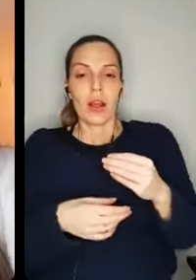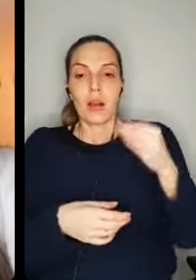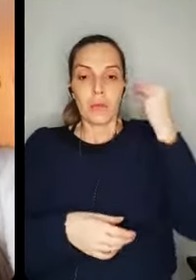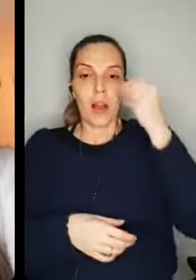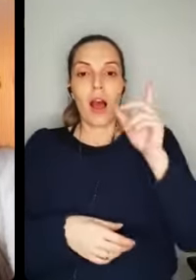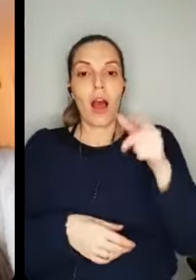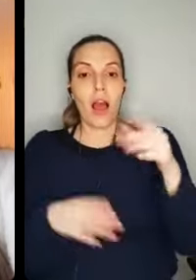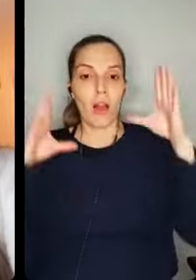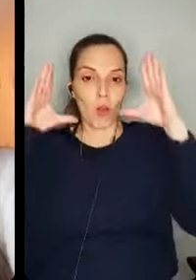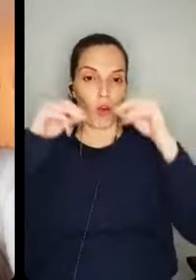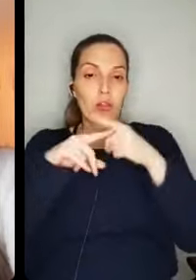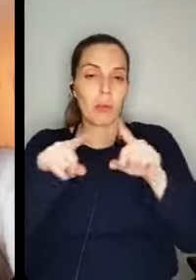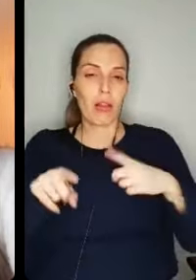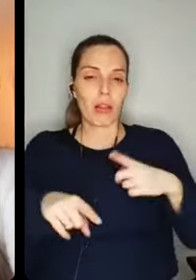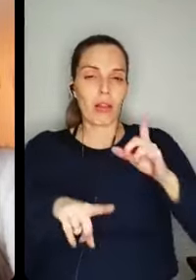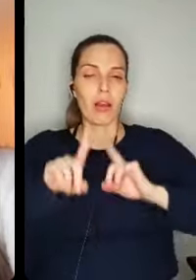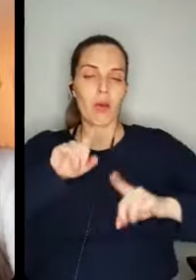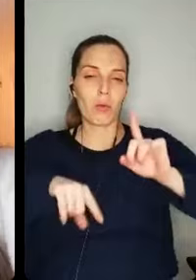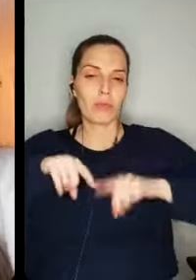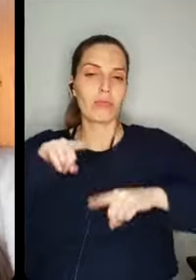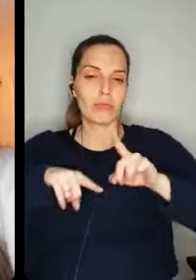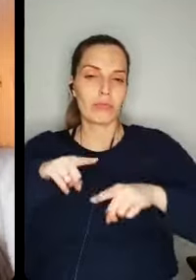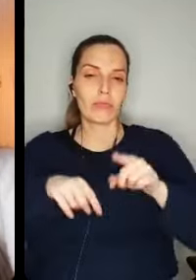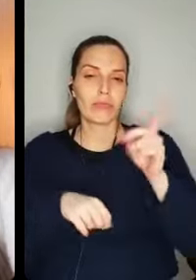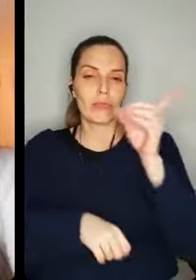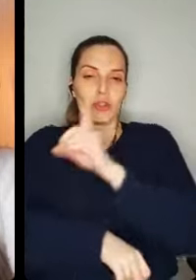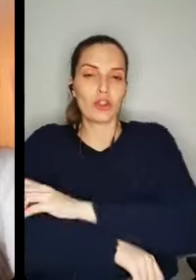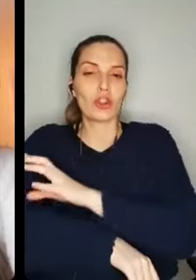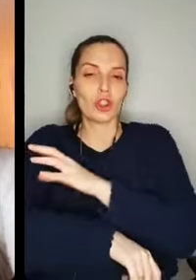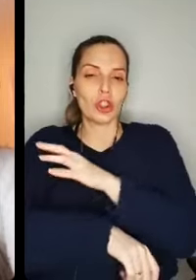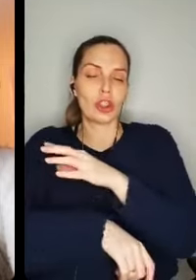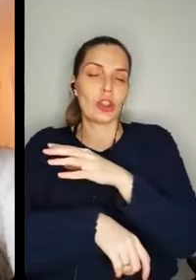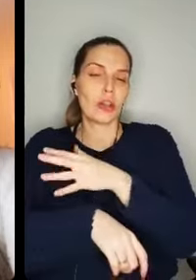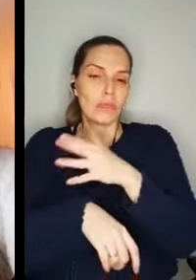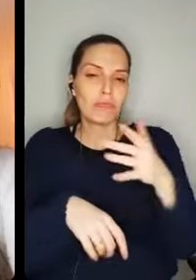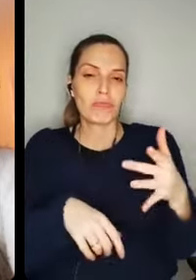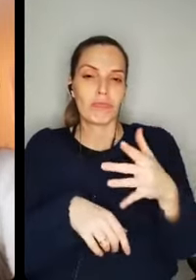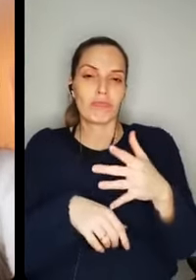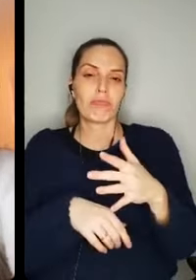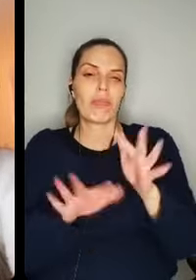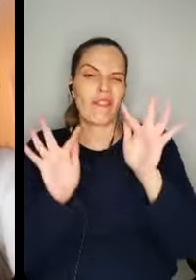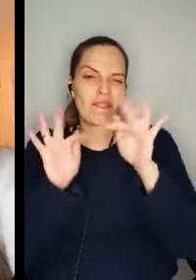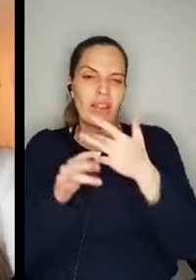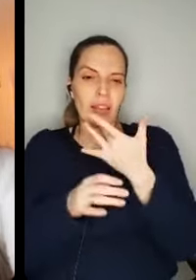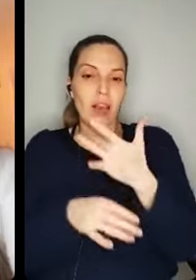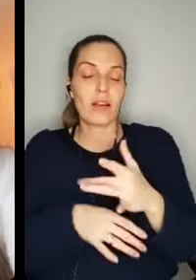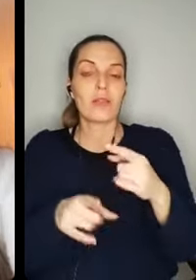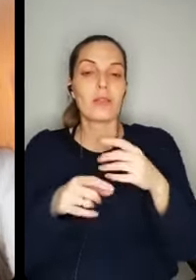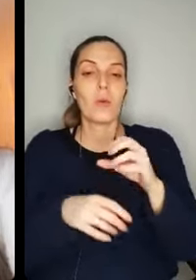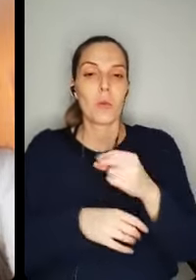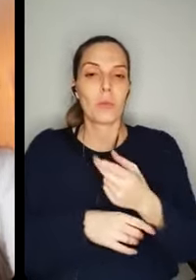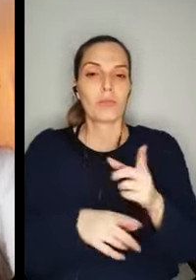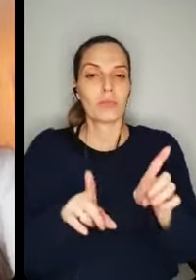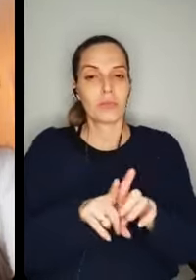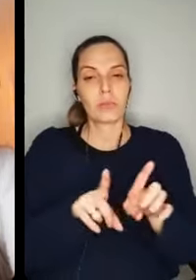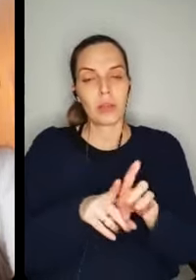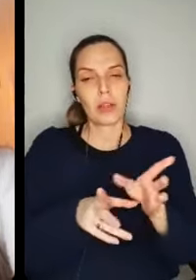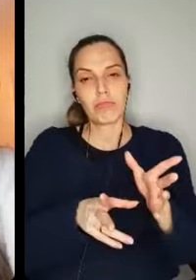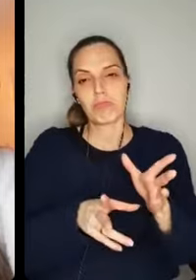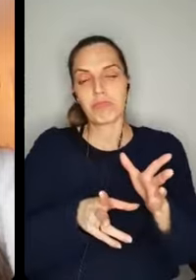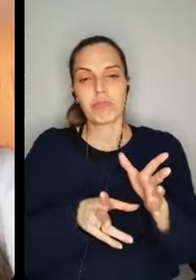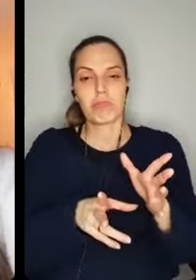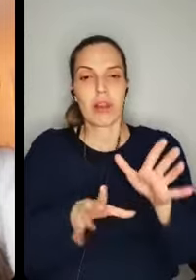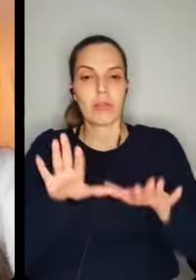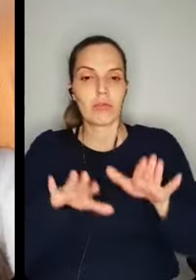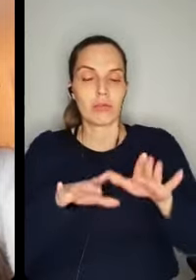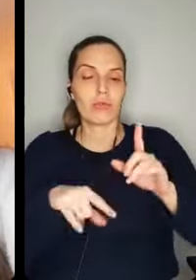dia, né, principalmente final da tarde, assim, e sábados de manhã também, volta e meia, ocorre alguma atividade, né? Mas que também é um curso que